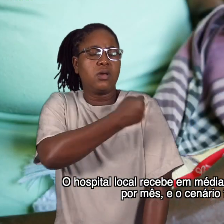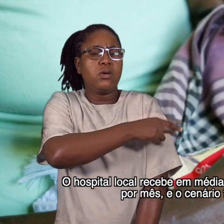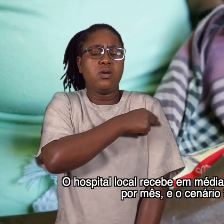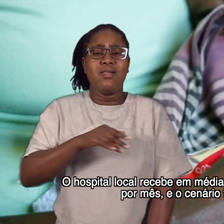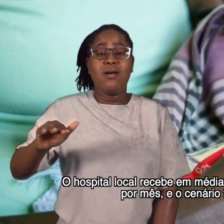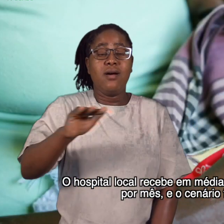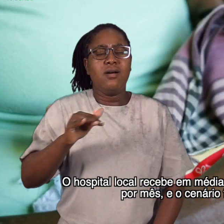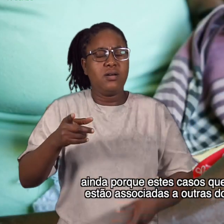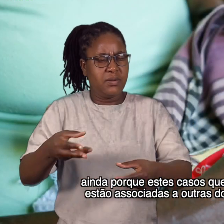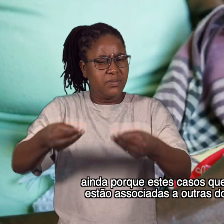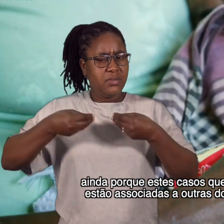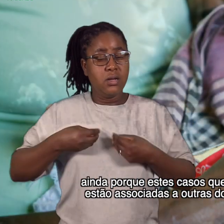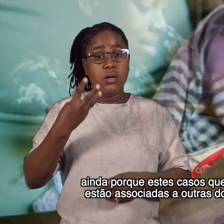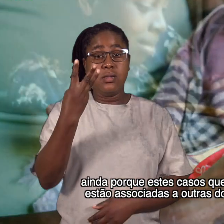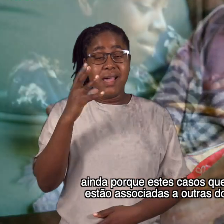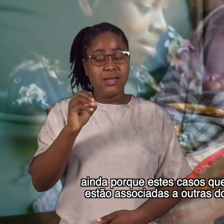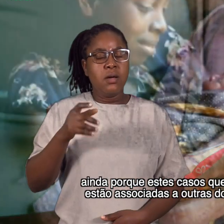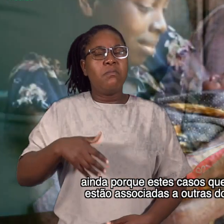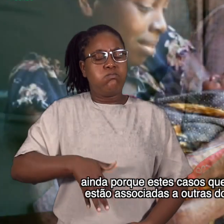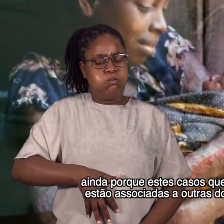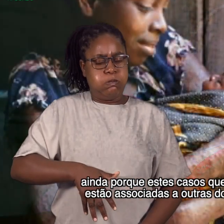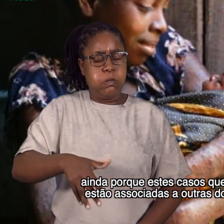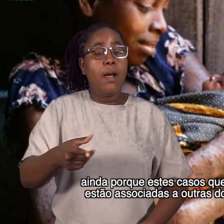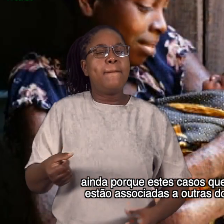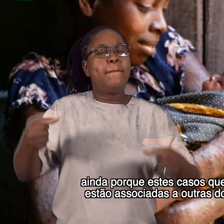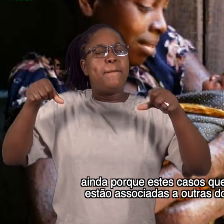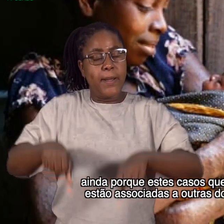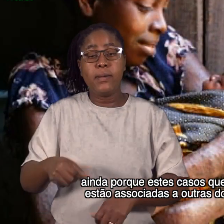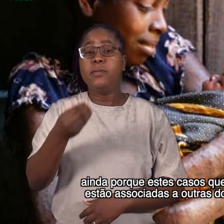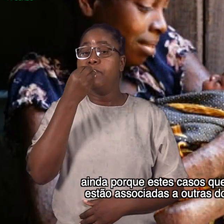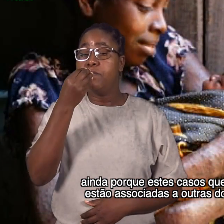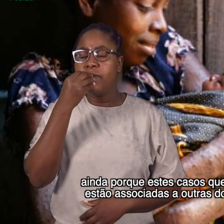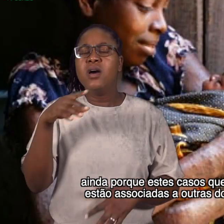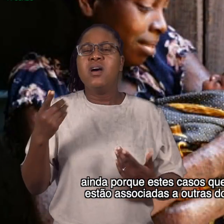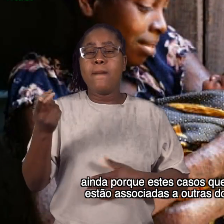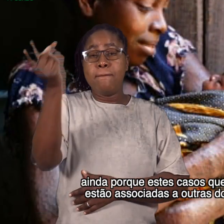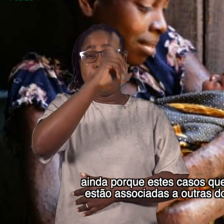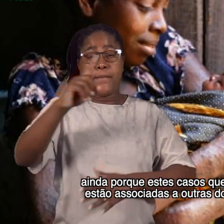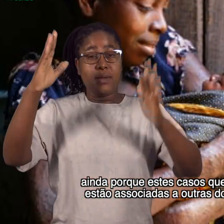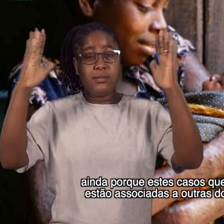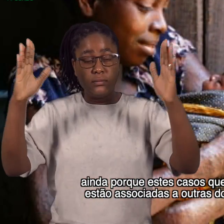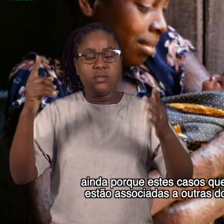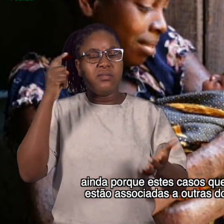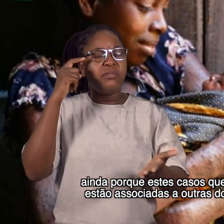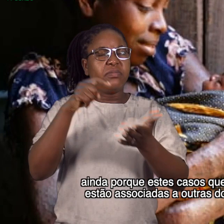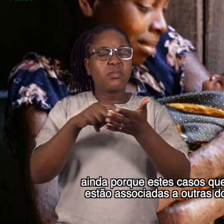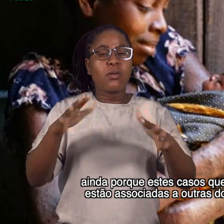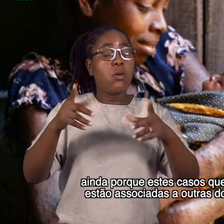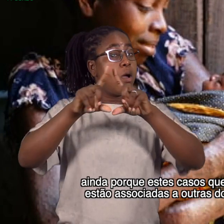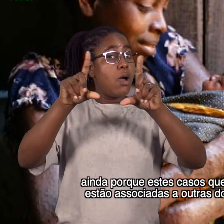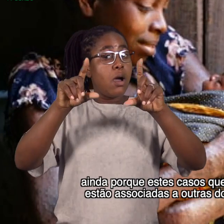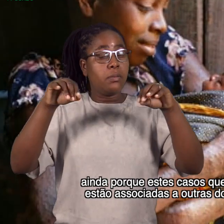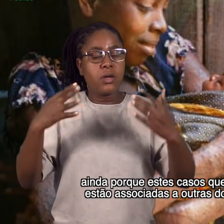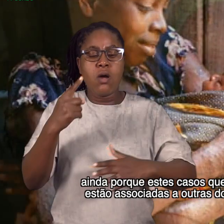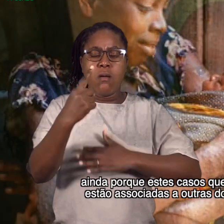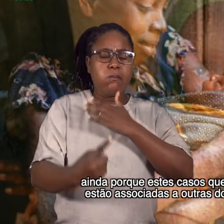fica mais assustador ainda, porque estes casos que dão entrada, muitas vezes estão associadas